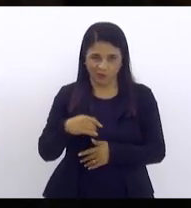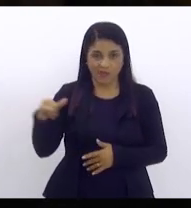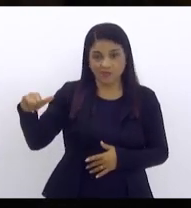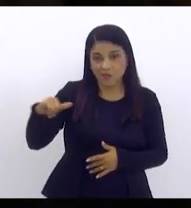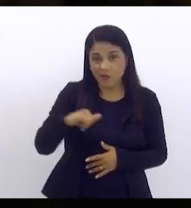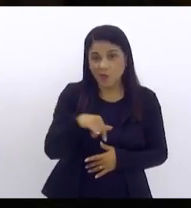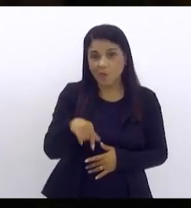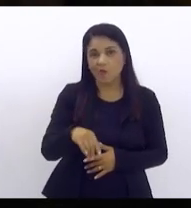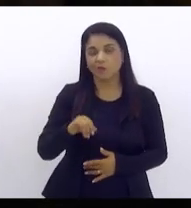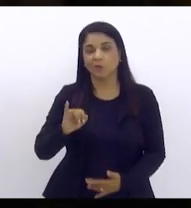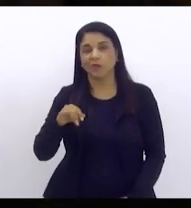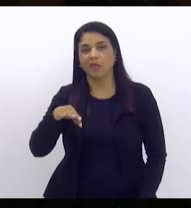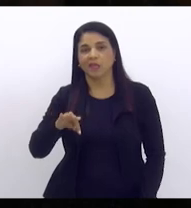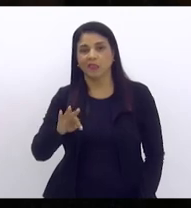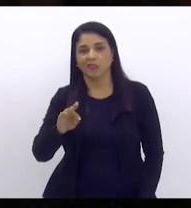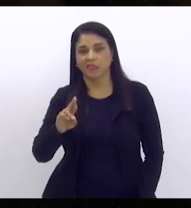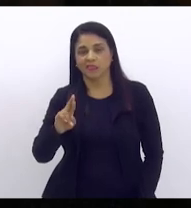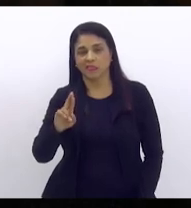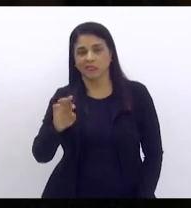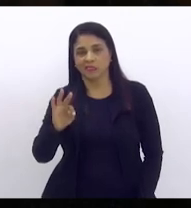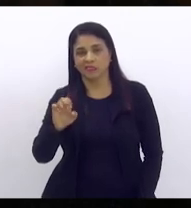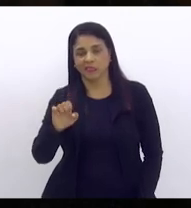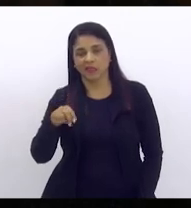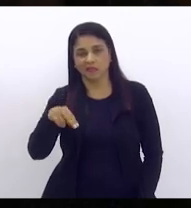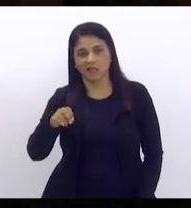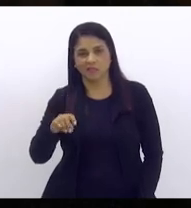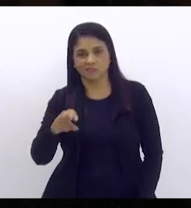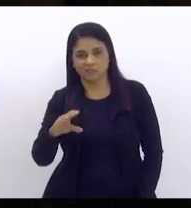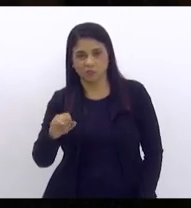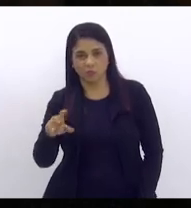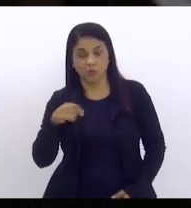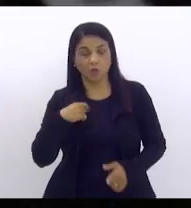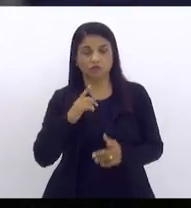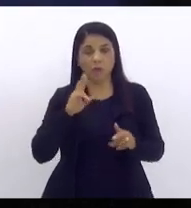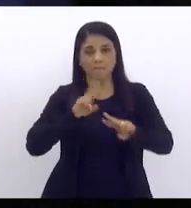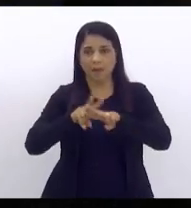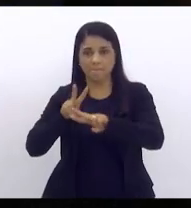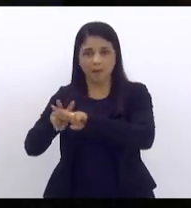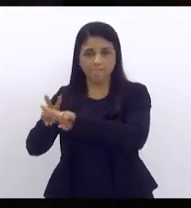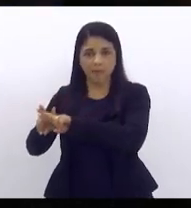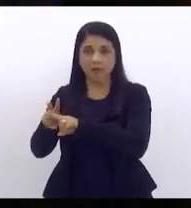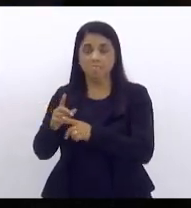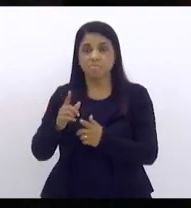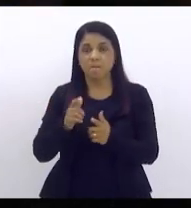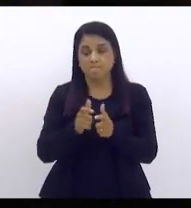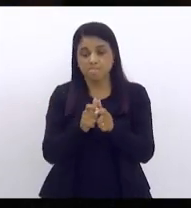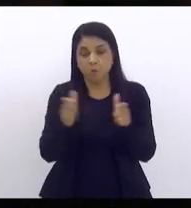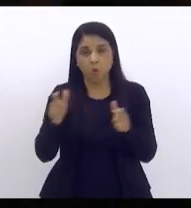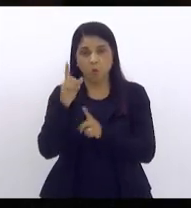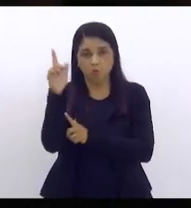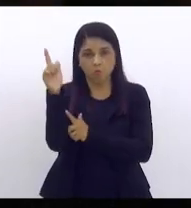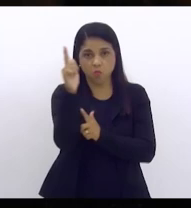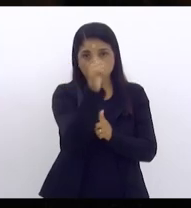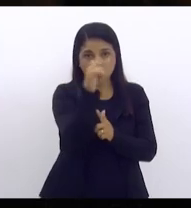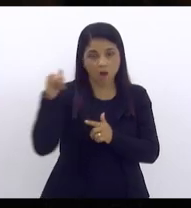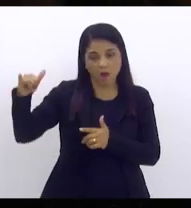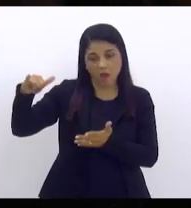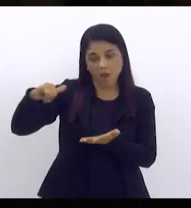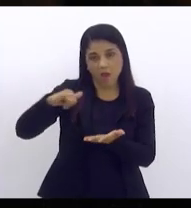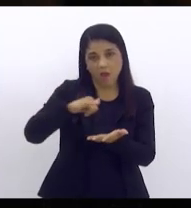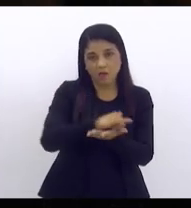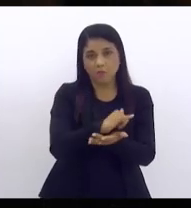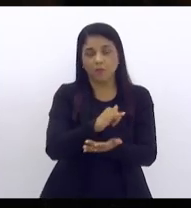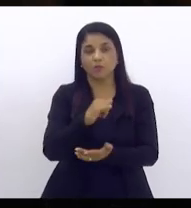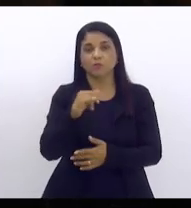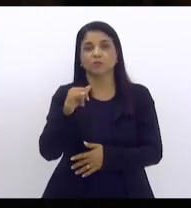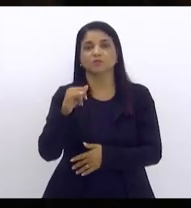Janeiro, como já ocorreu. Uma das maiores apreensões de fuzis foi exatamente dentro do aeroporto internacional